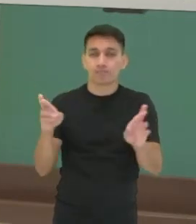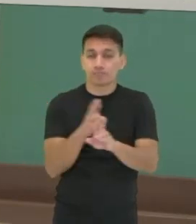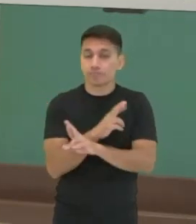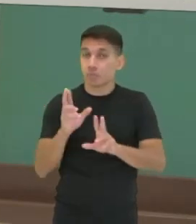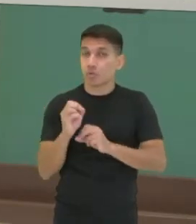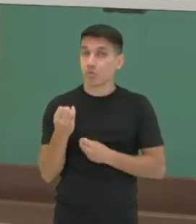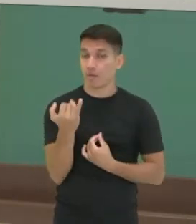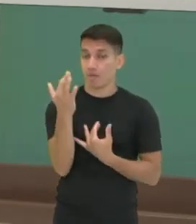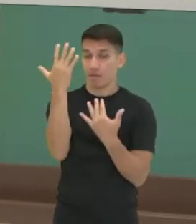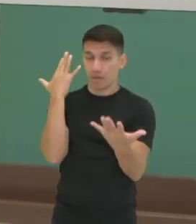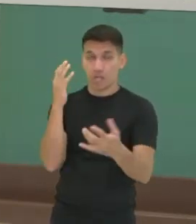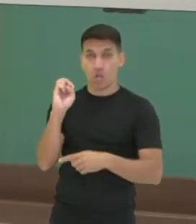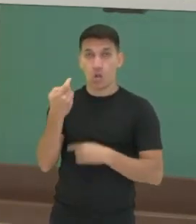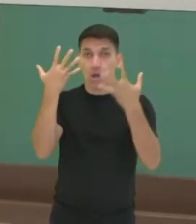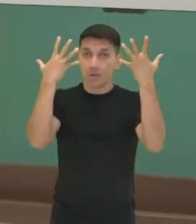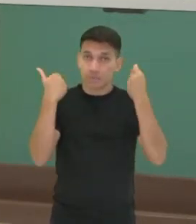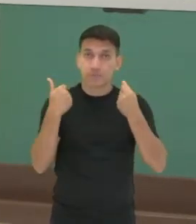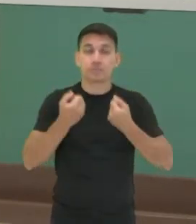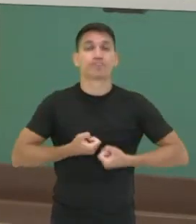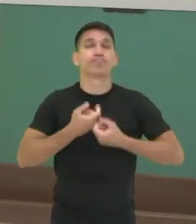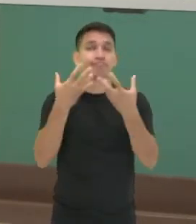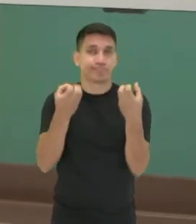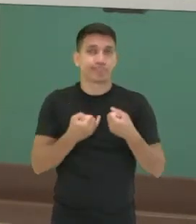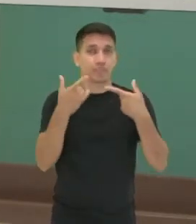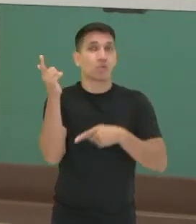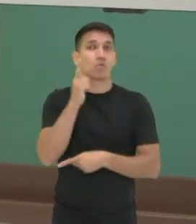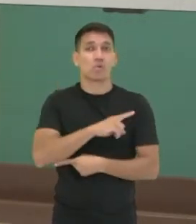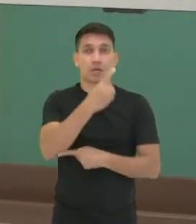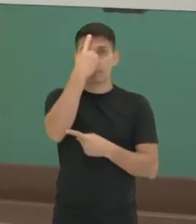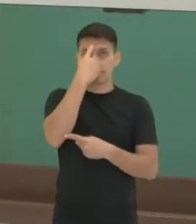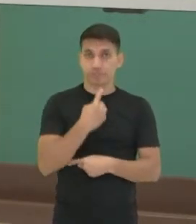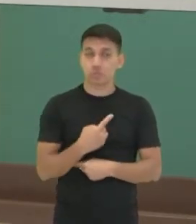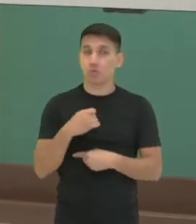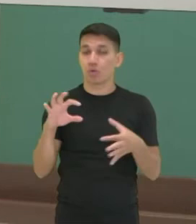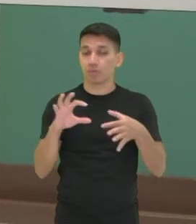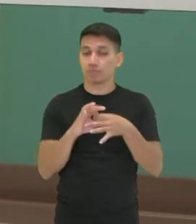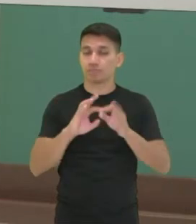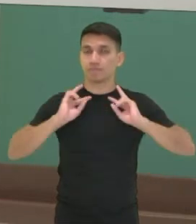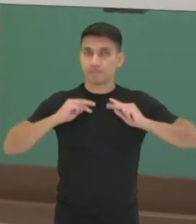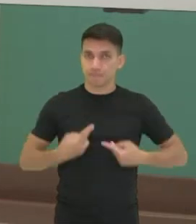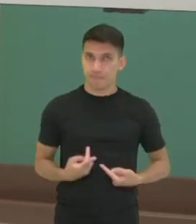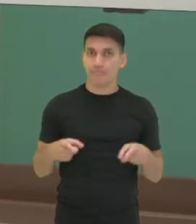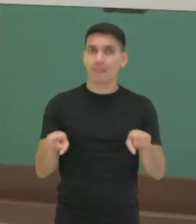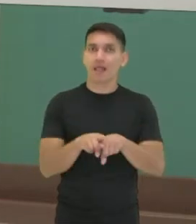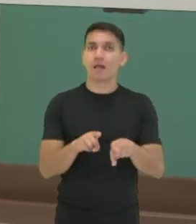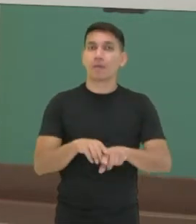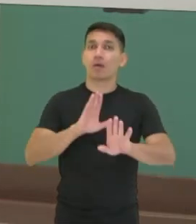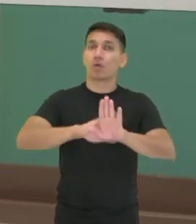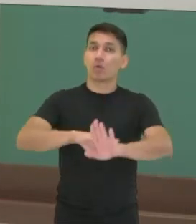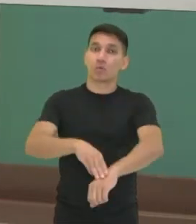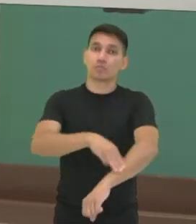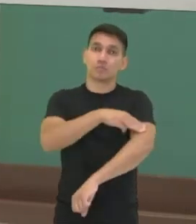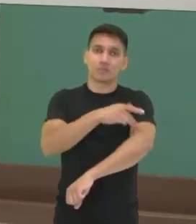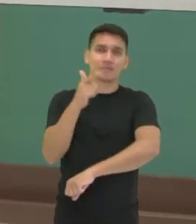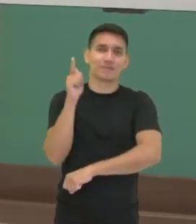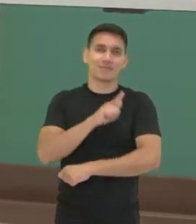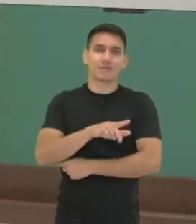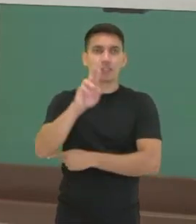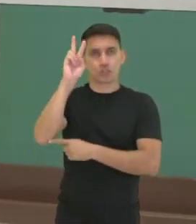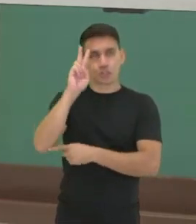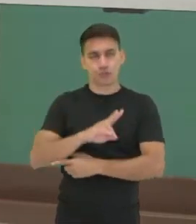falam, têm personalidade humana e sempre trazem aquela moral da